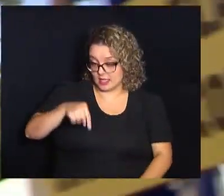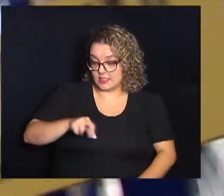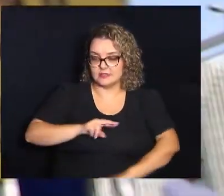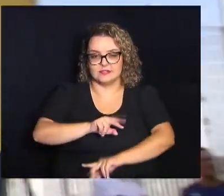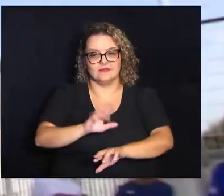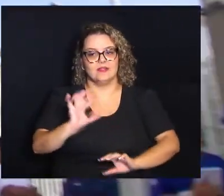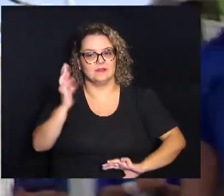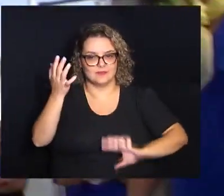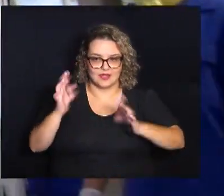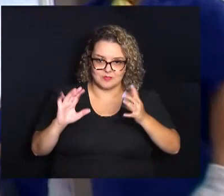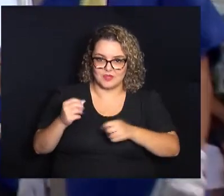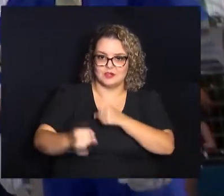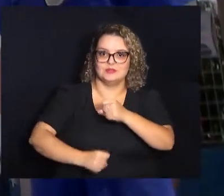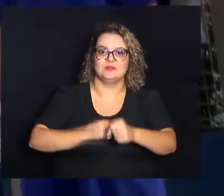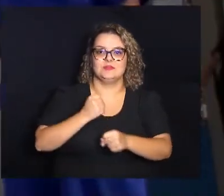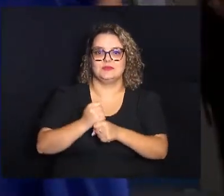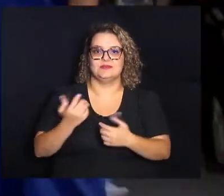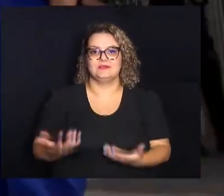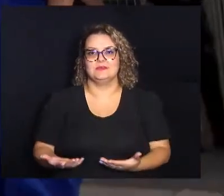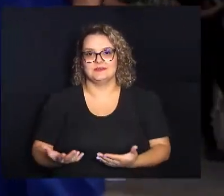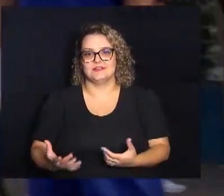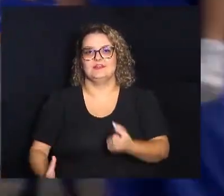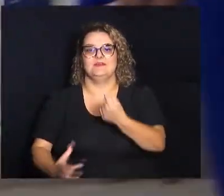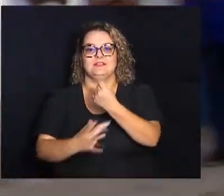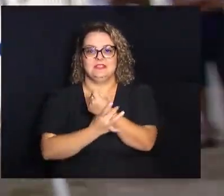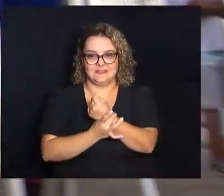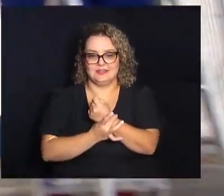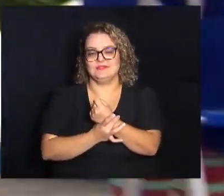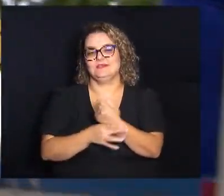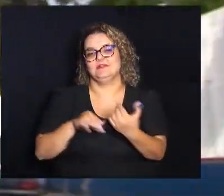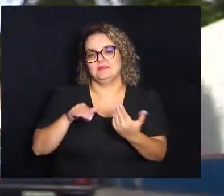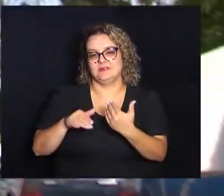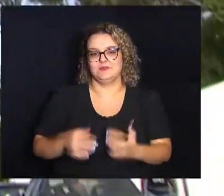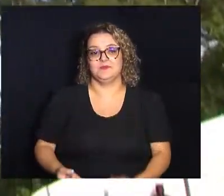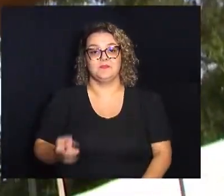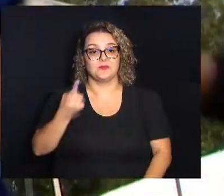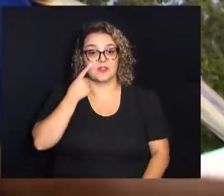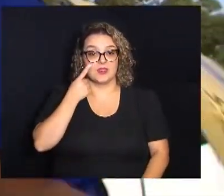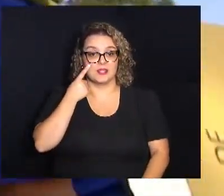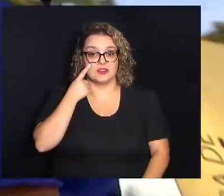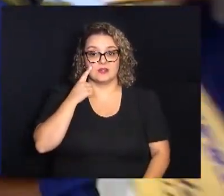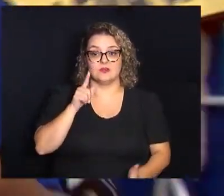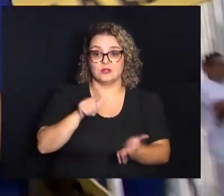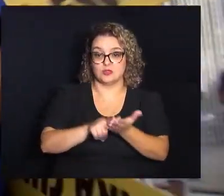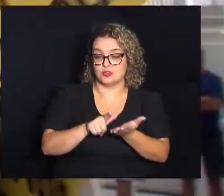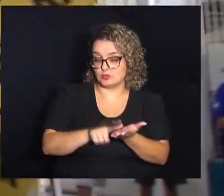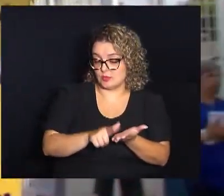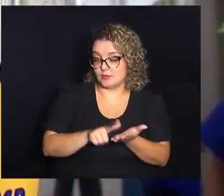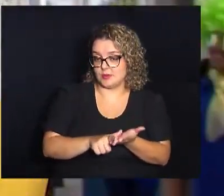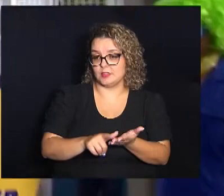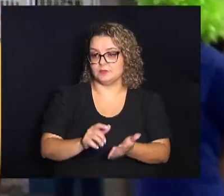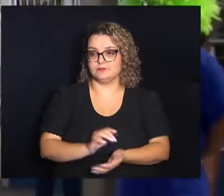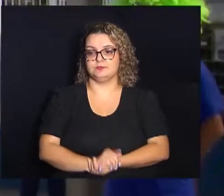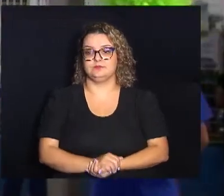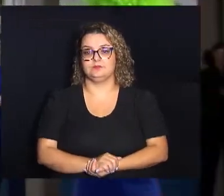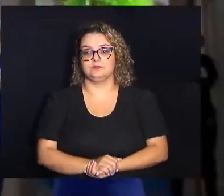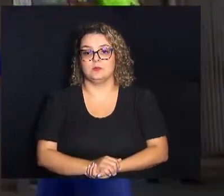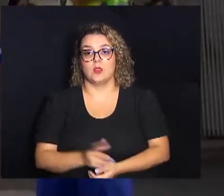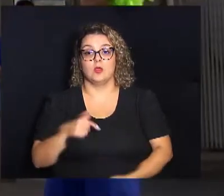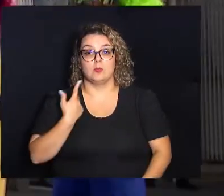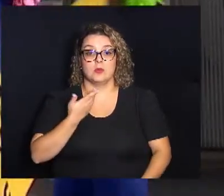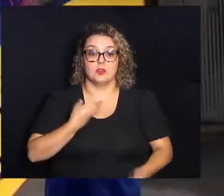ocorrerão aí durante o ano para a segurança viária de Campinas. Deixa eu dar uma olhadinha aqui no folheto, então, até para a gente trocar